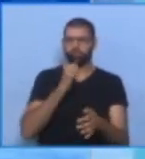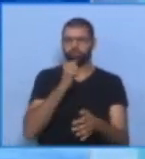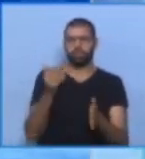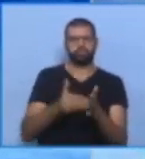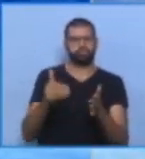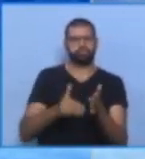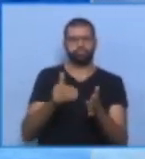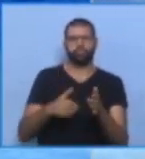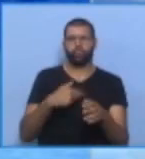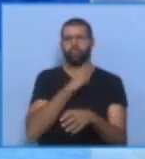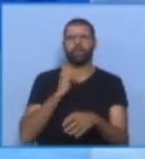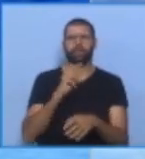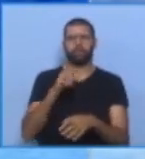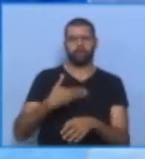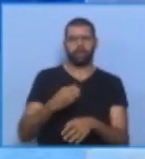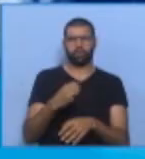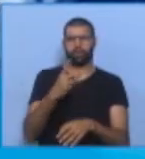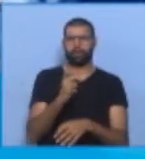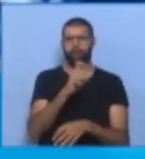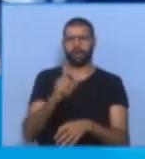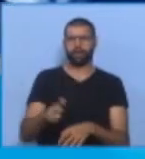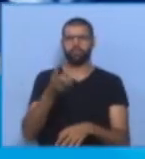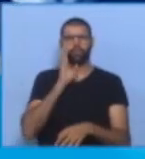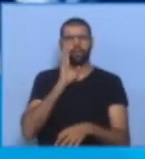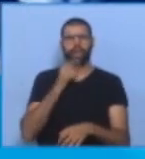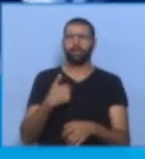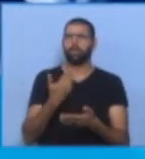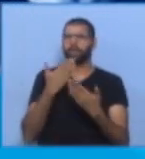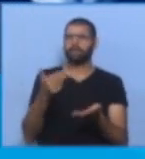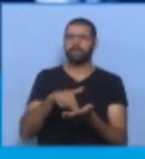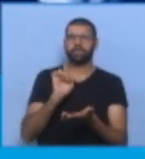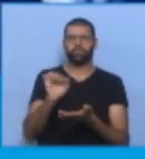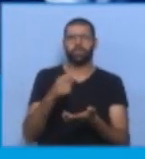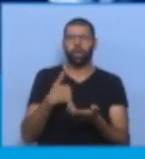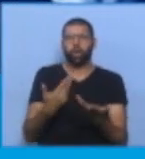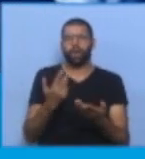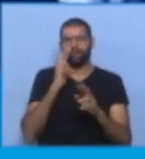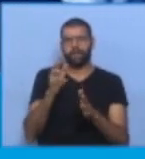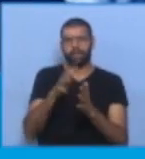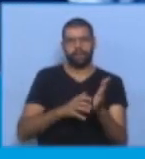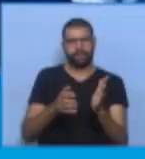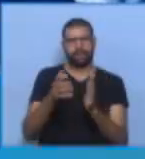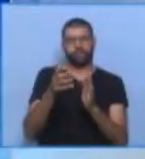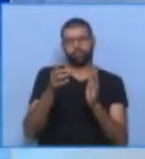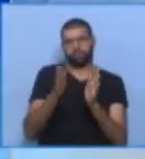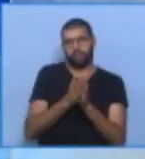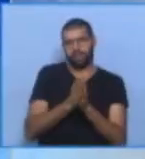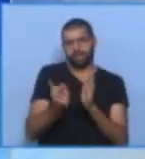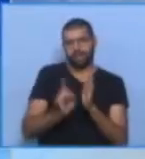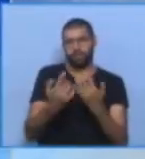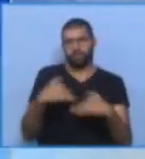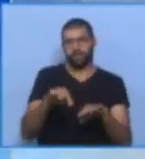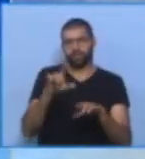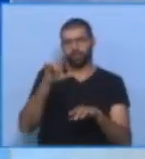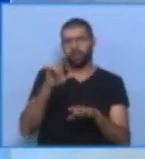o padre Armindo Vaz. Boa tarde, obrigado por estar entre nós, desta vez não para olhar os textos da liturgia, mas de alguma